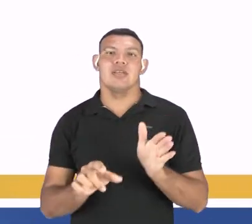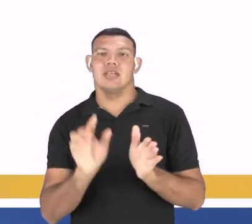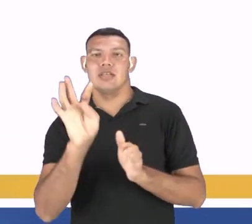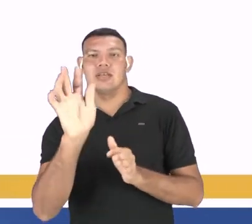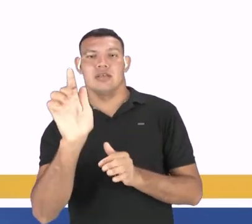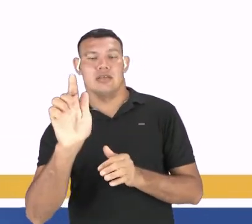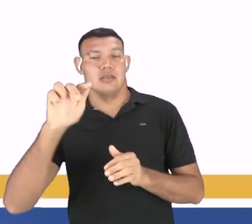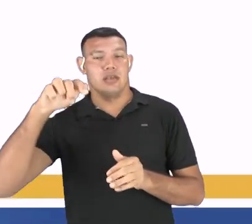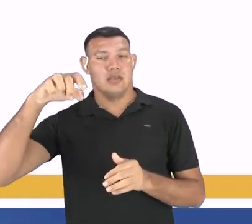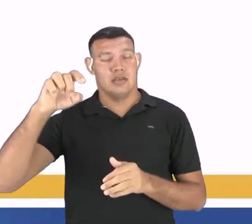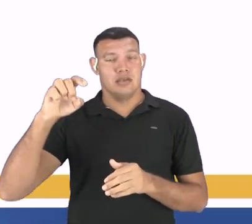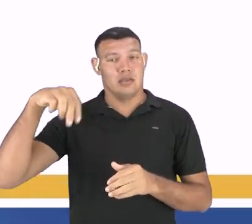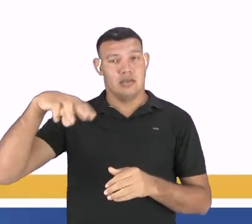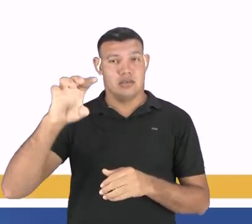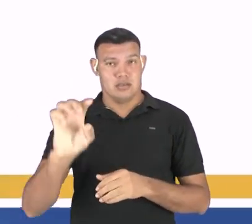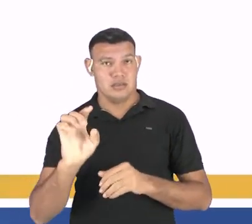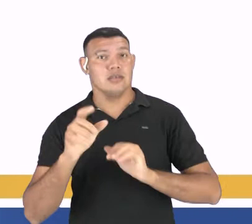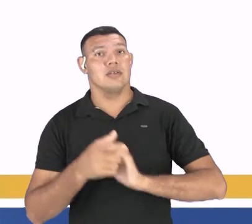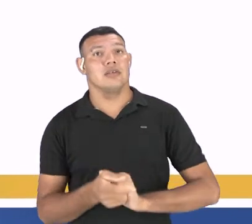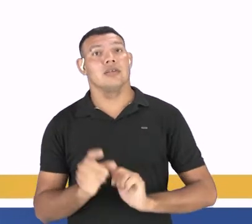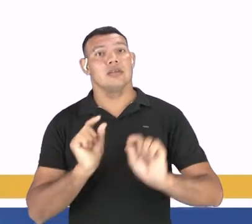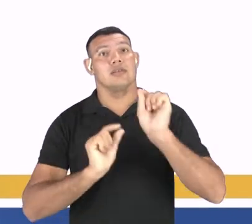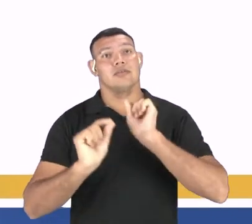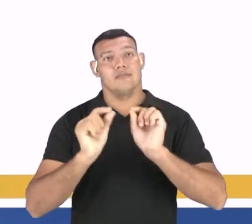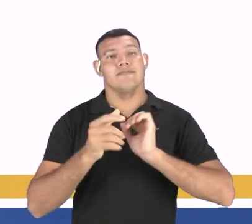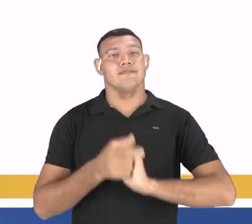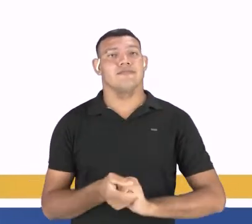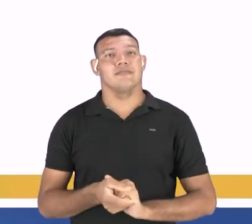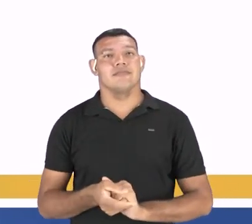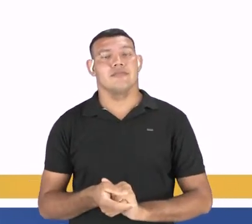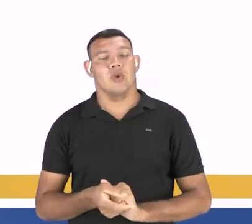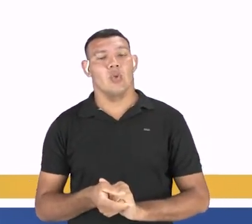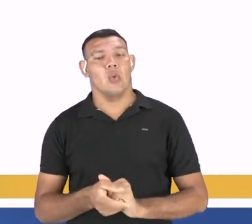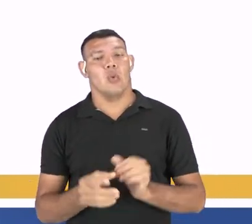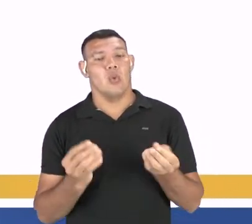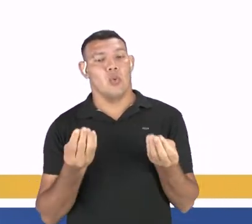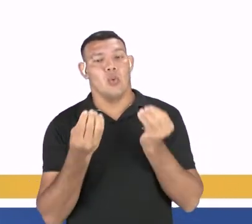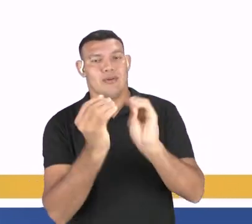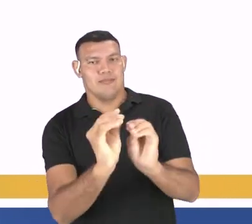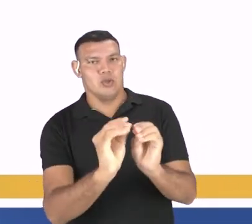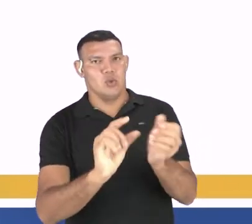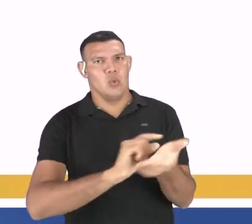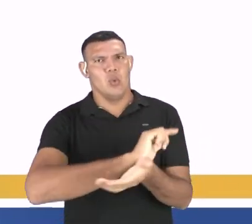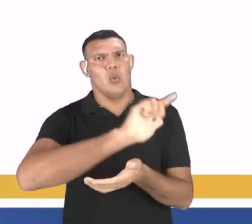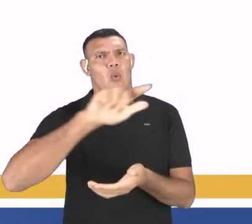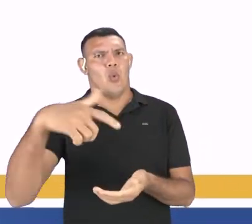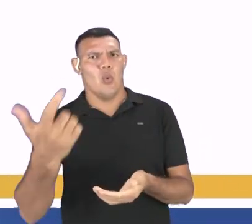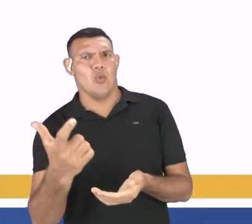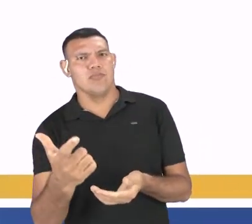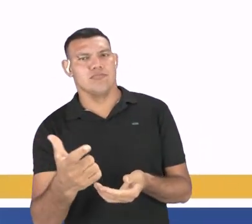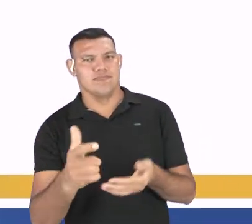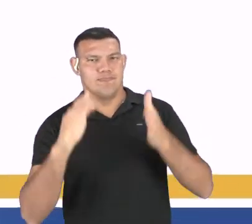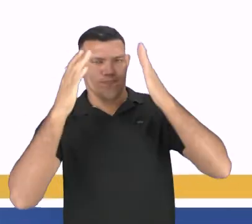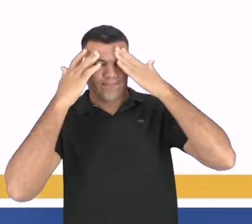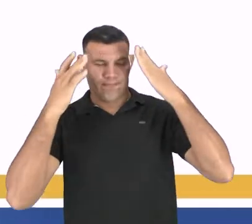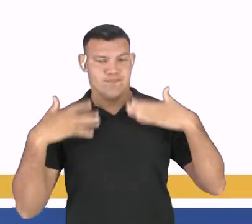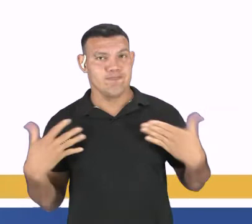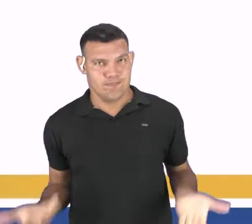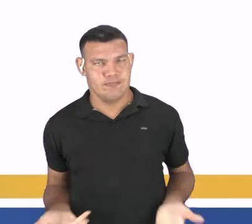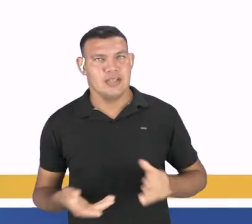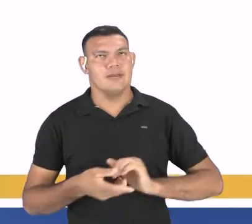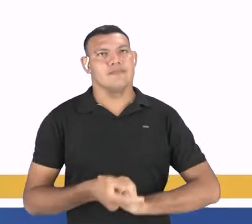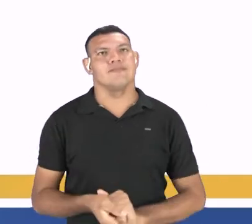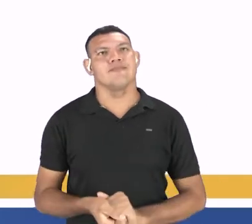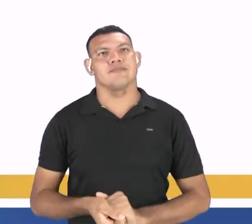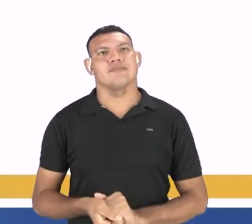exógeno em outros organismos né são produzidas organismos transgênicos com diversas finalidades